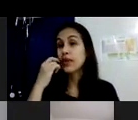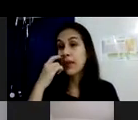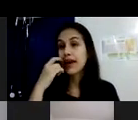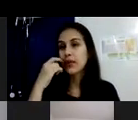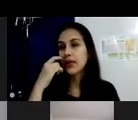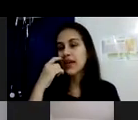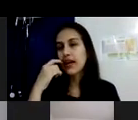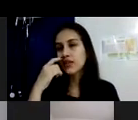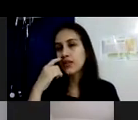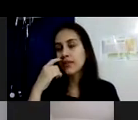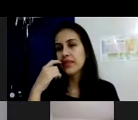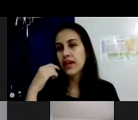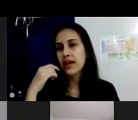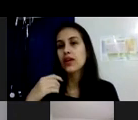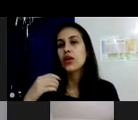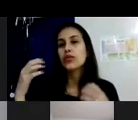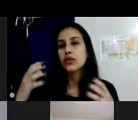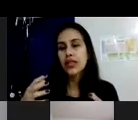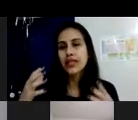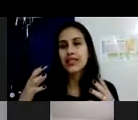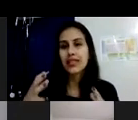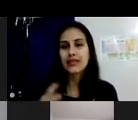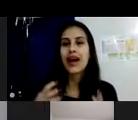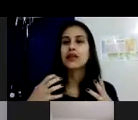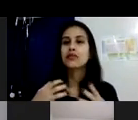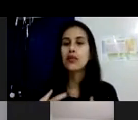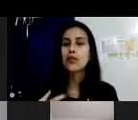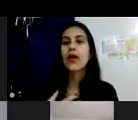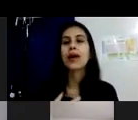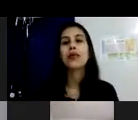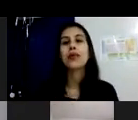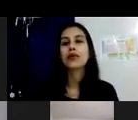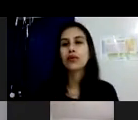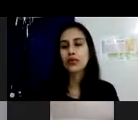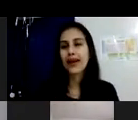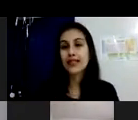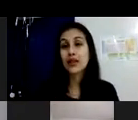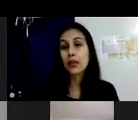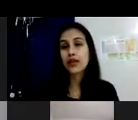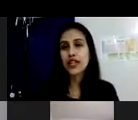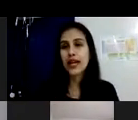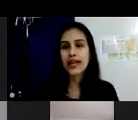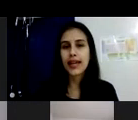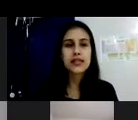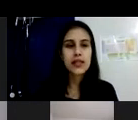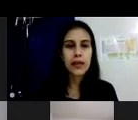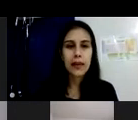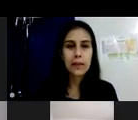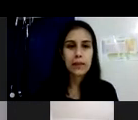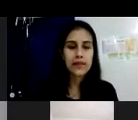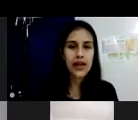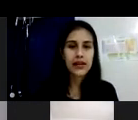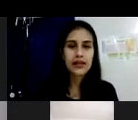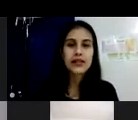preciso preparar o ambiente, tá? O idoso tem que estar sentado, ter um bom apoio e tudo mais, senão pode gerar quedas